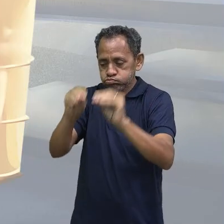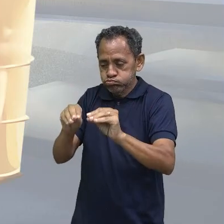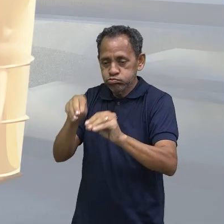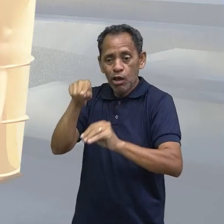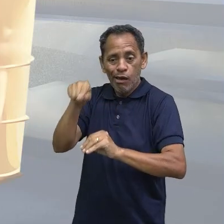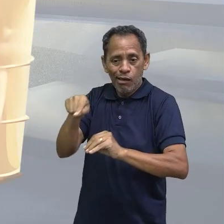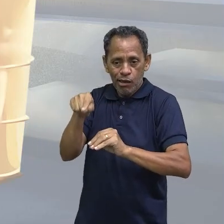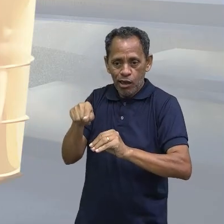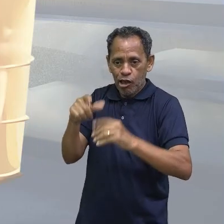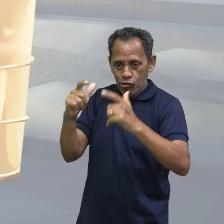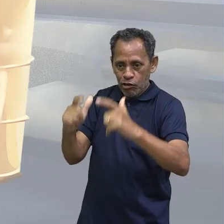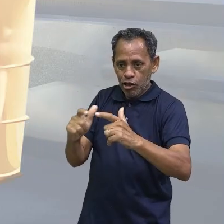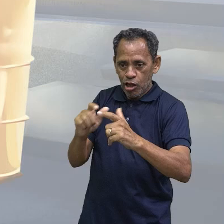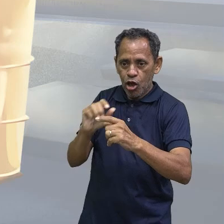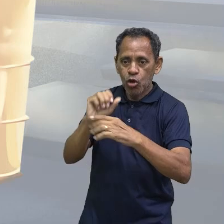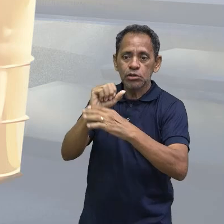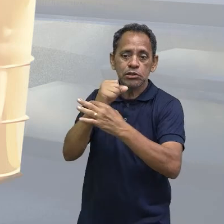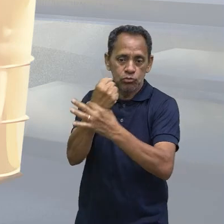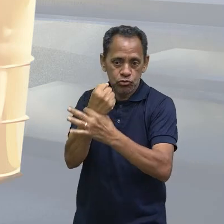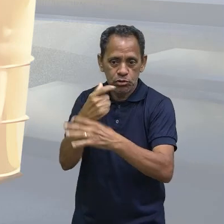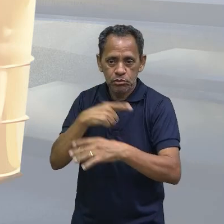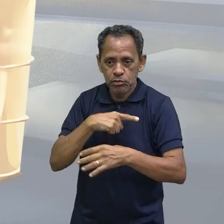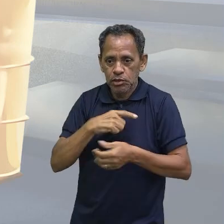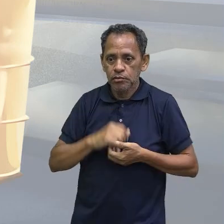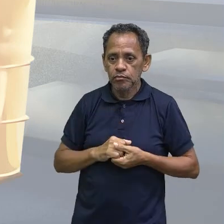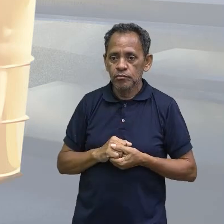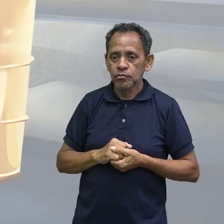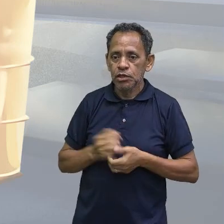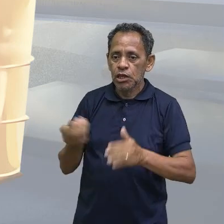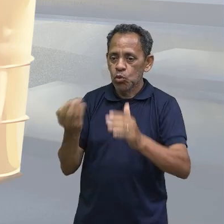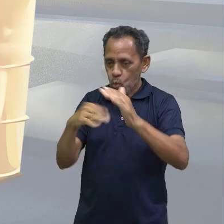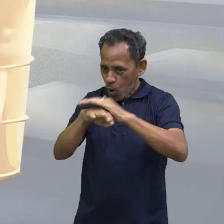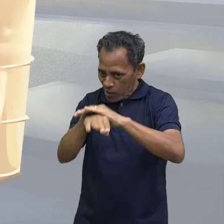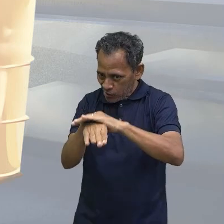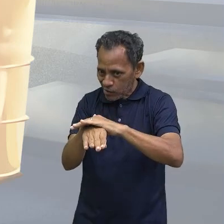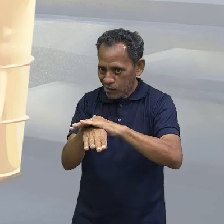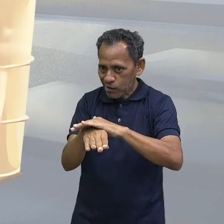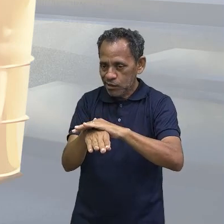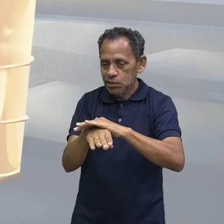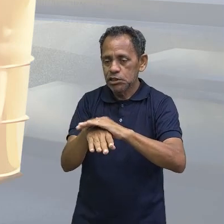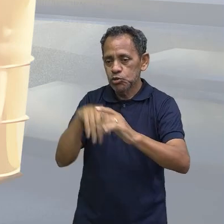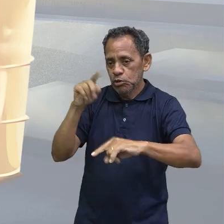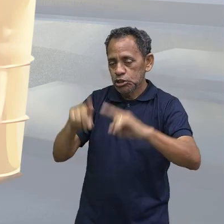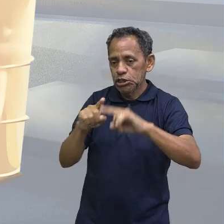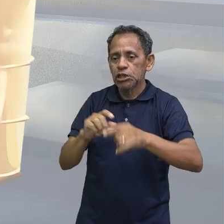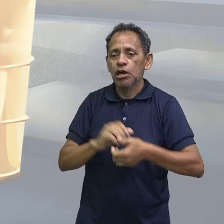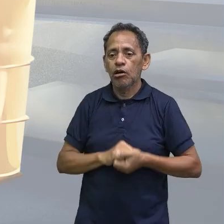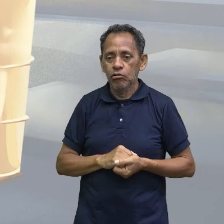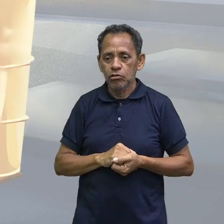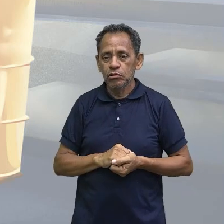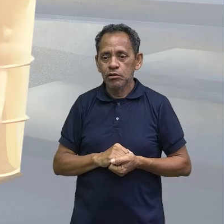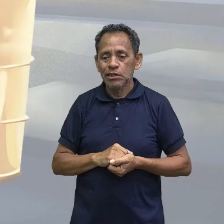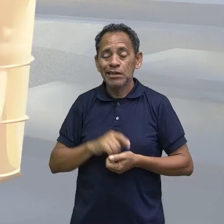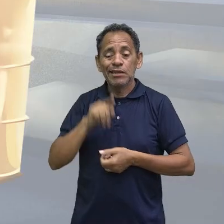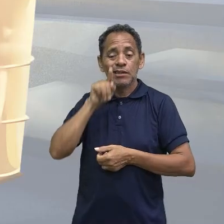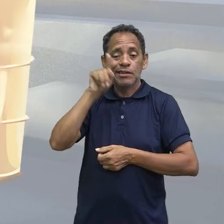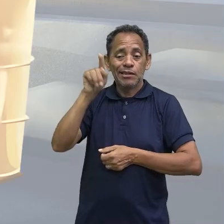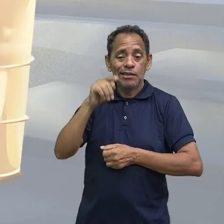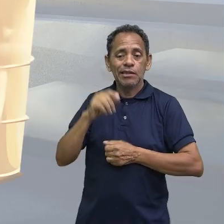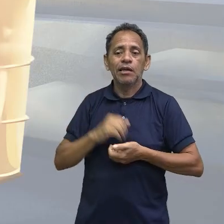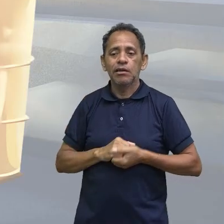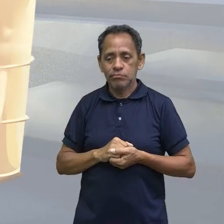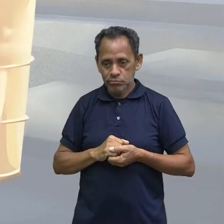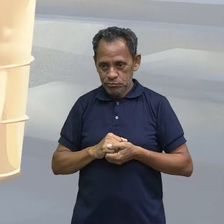seguro. O armazenamento, né, que foi feito desse material, né, no depósito de Abadia de Goiás, o